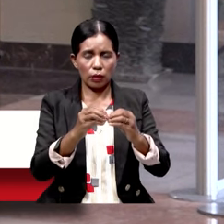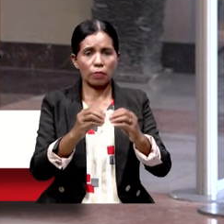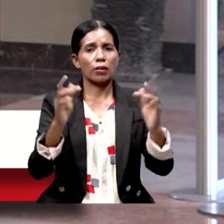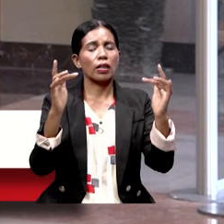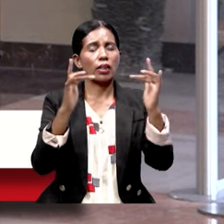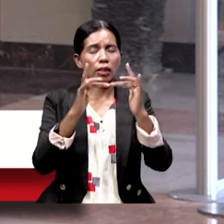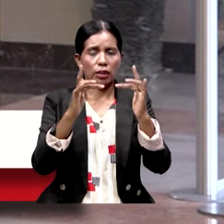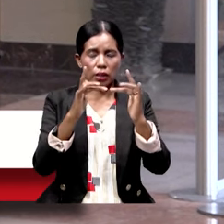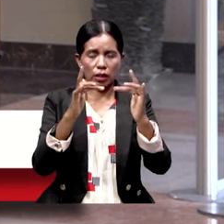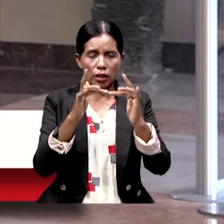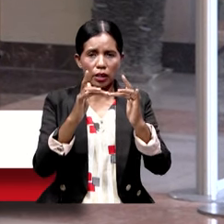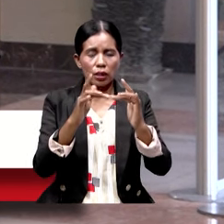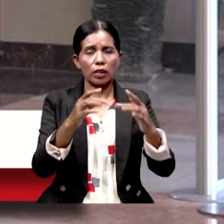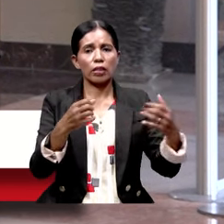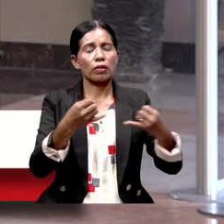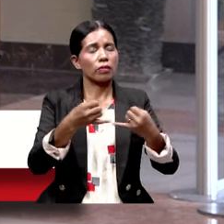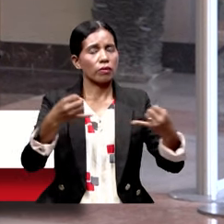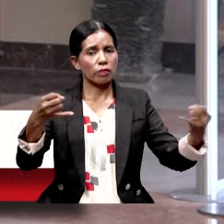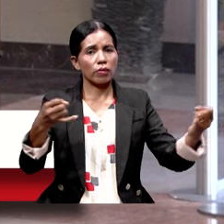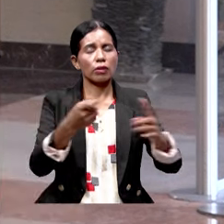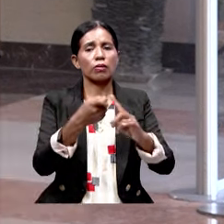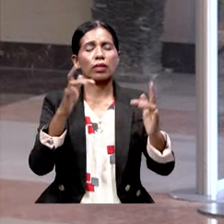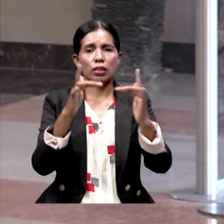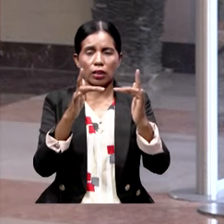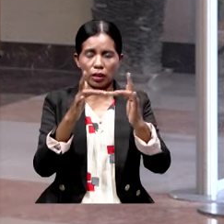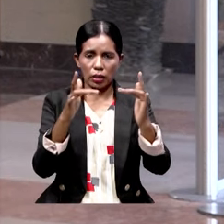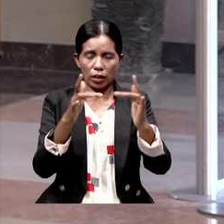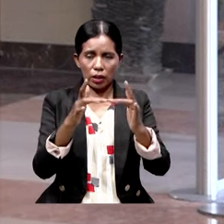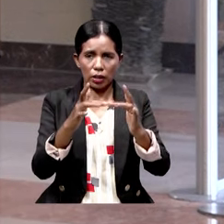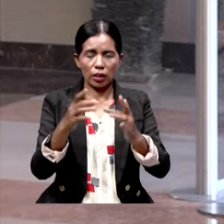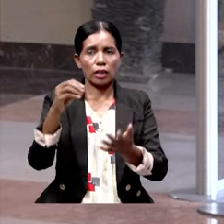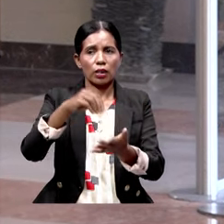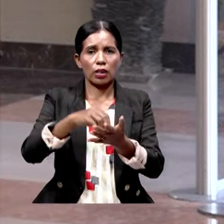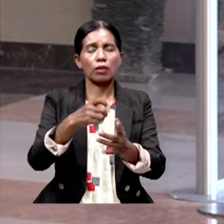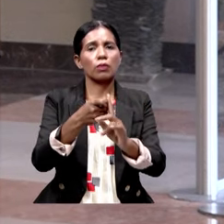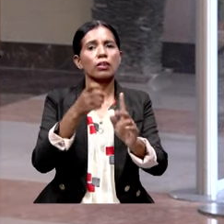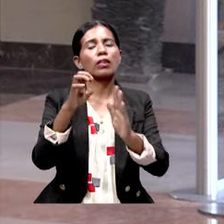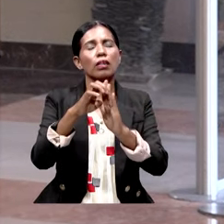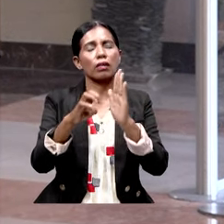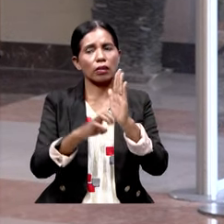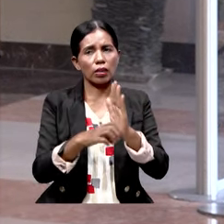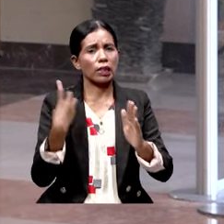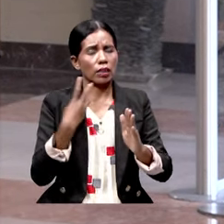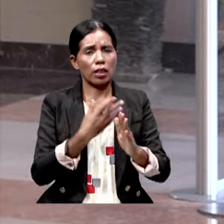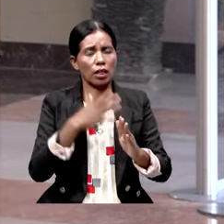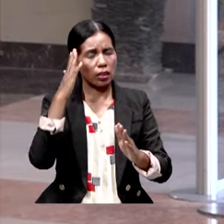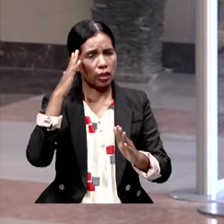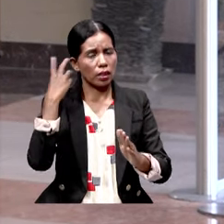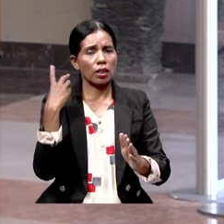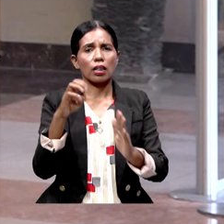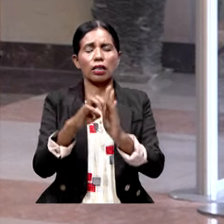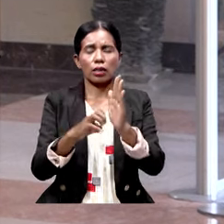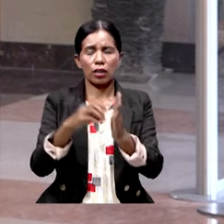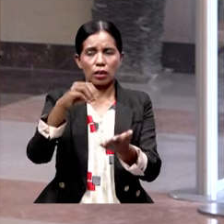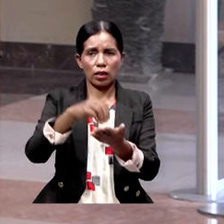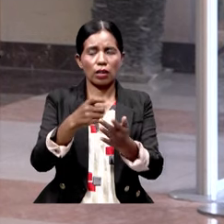né, mas vai ir investimento Estado né? E está tendo cata, Estado há investimento,